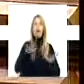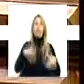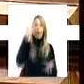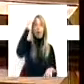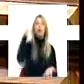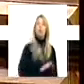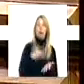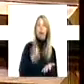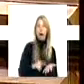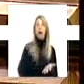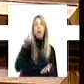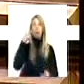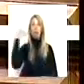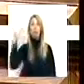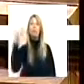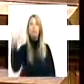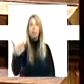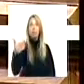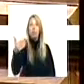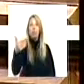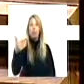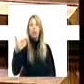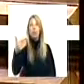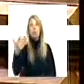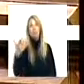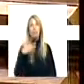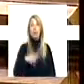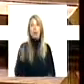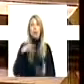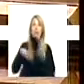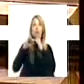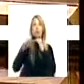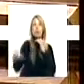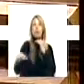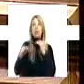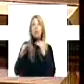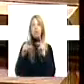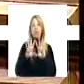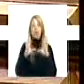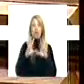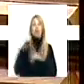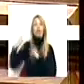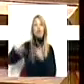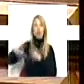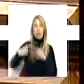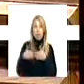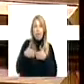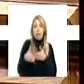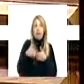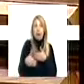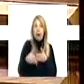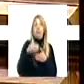mas também frutos no futuro que se quer mais sustentável e que as próximas gerações venham também a dar